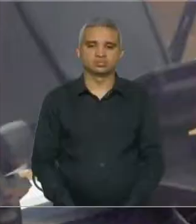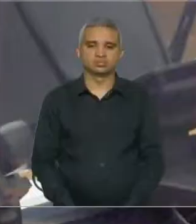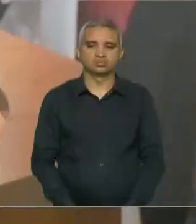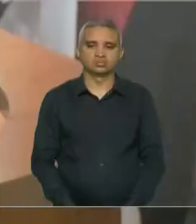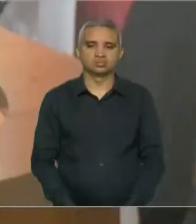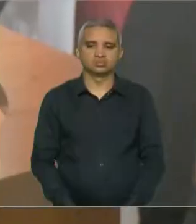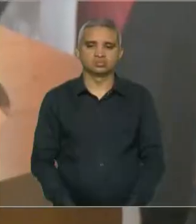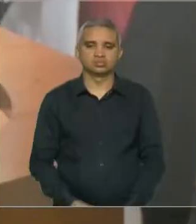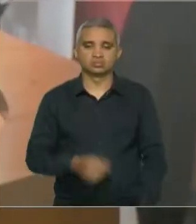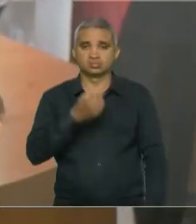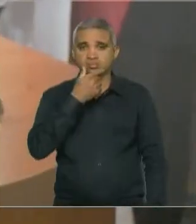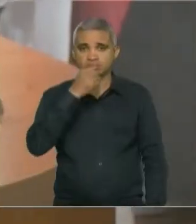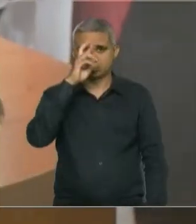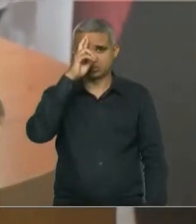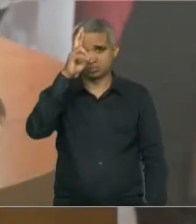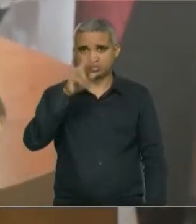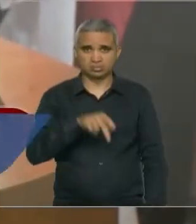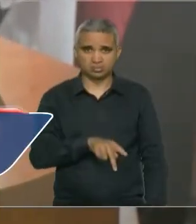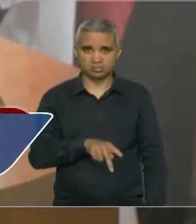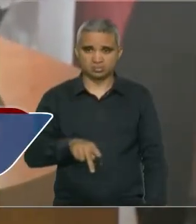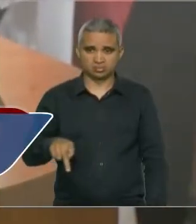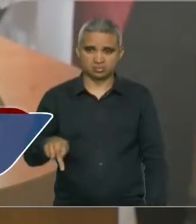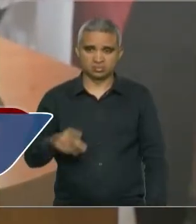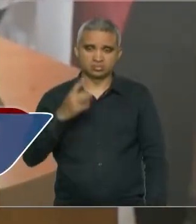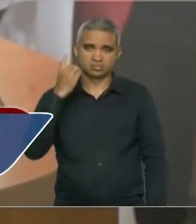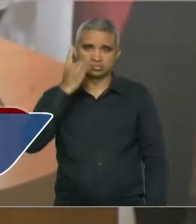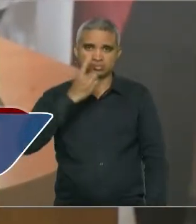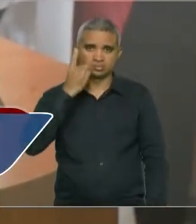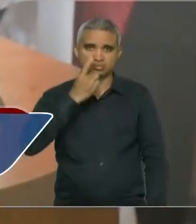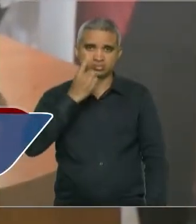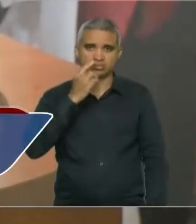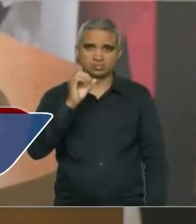Excelentíssimo senhor presidente, deputado Otelino,